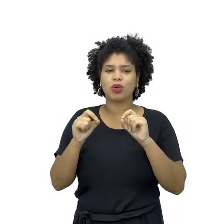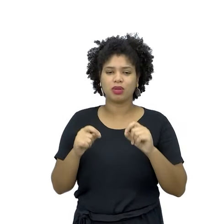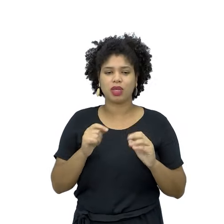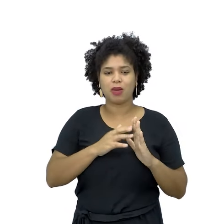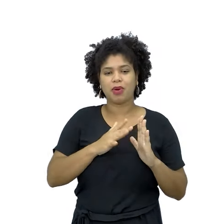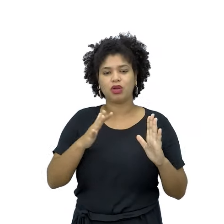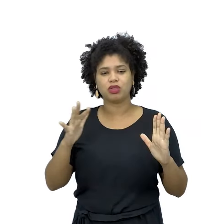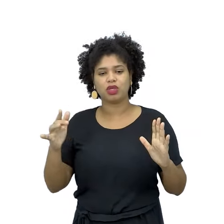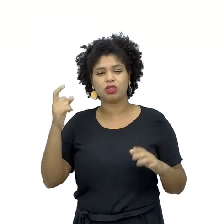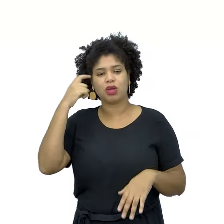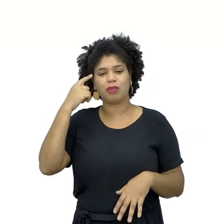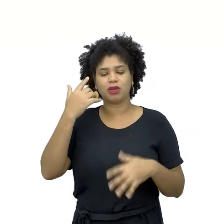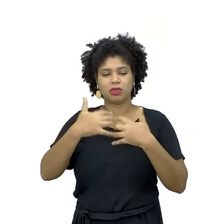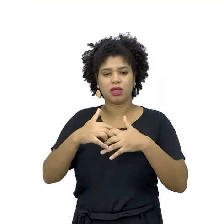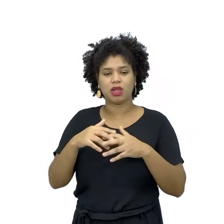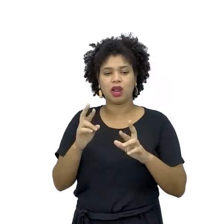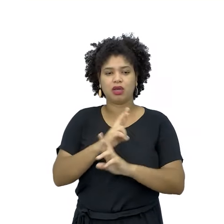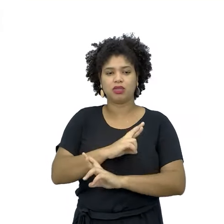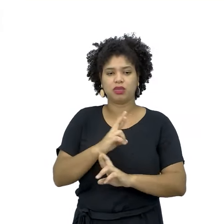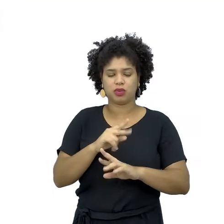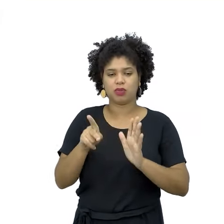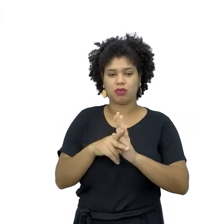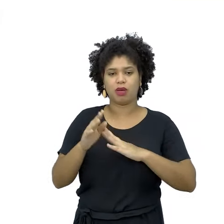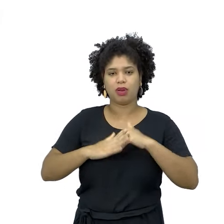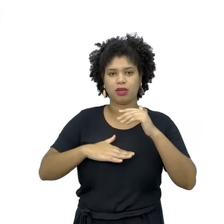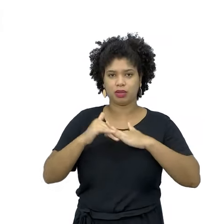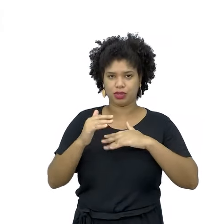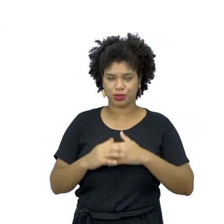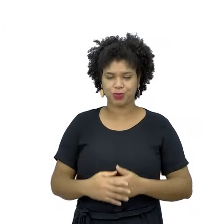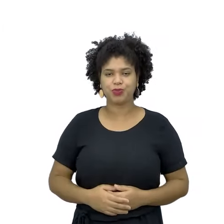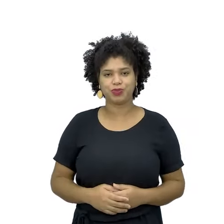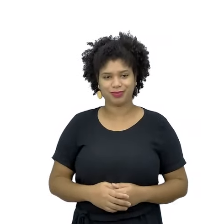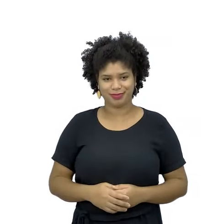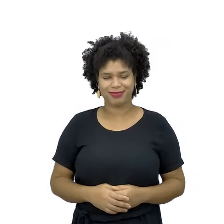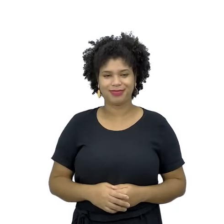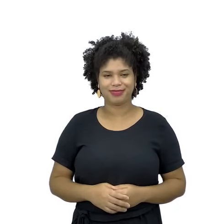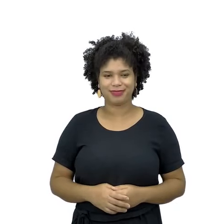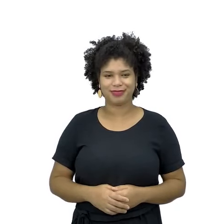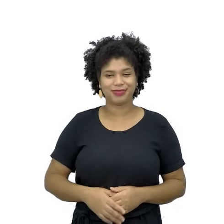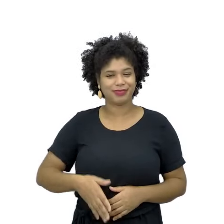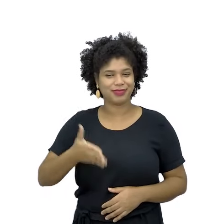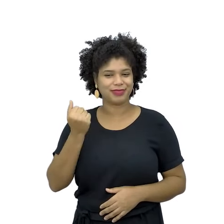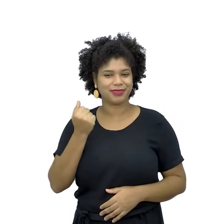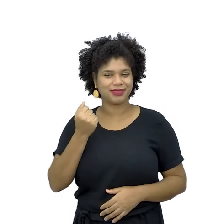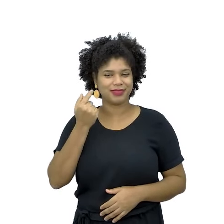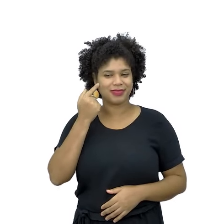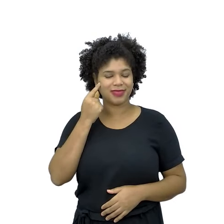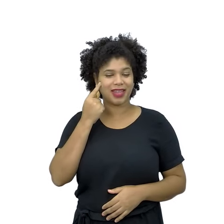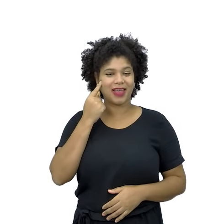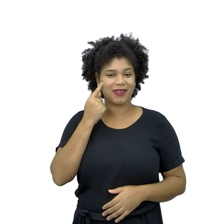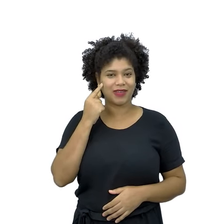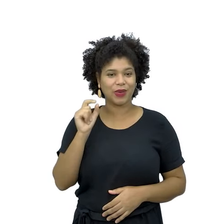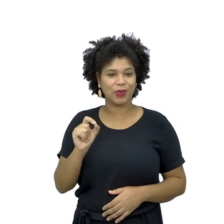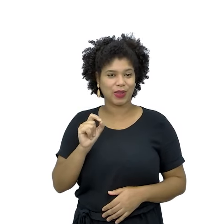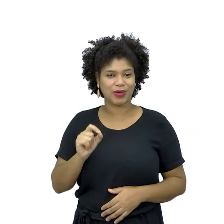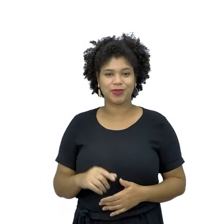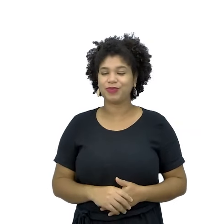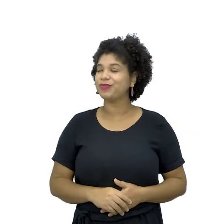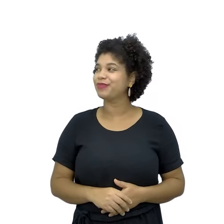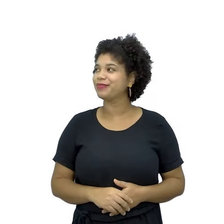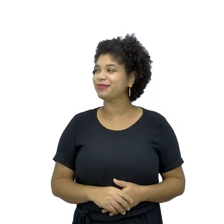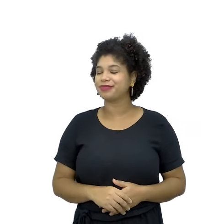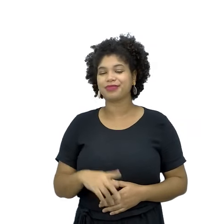processo cognitivo envolvido na habilidade, tá? Então, bora lá agora verificar